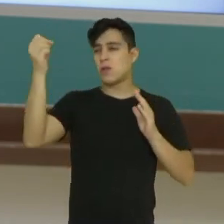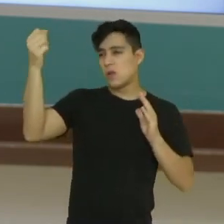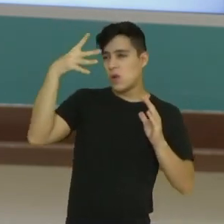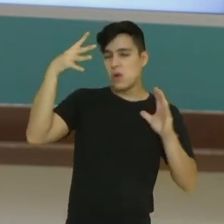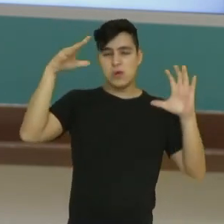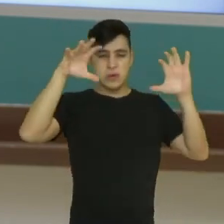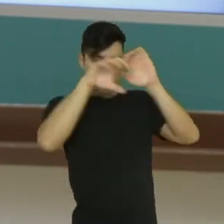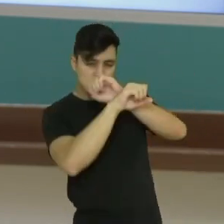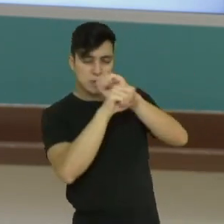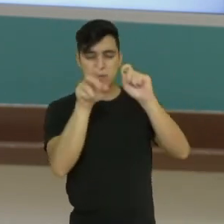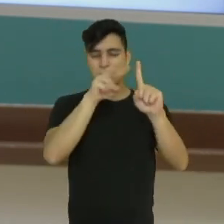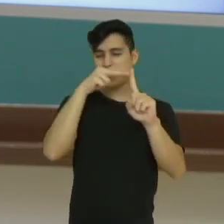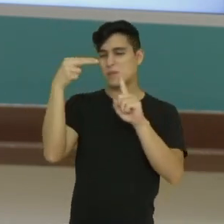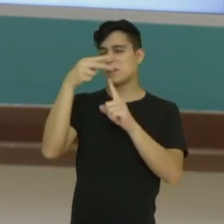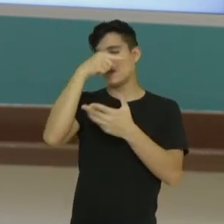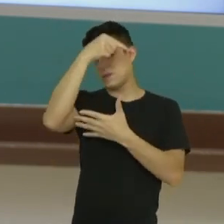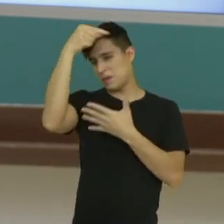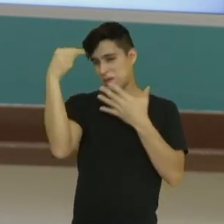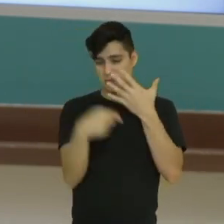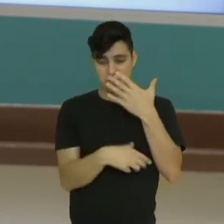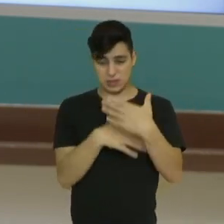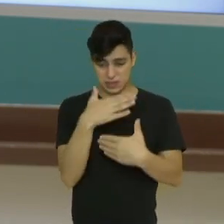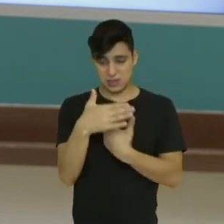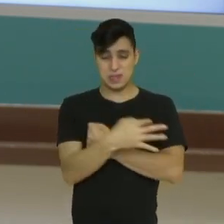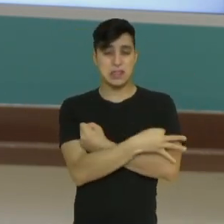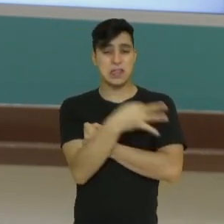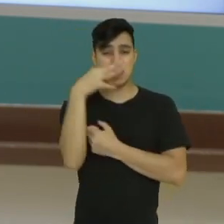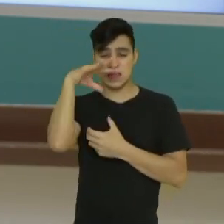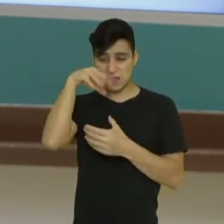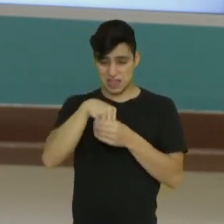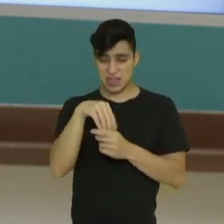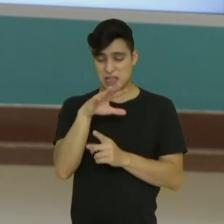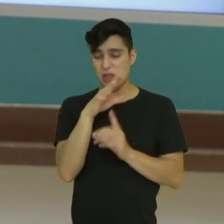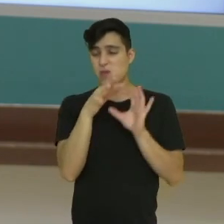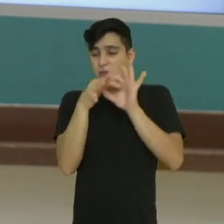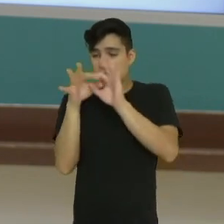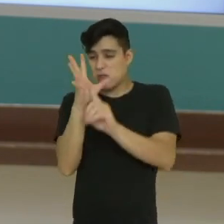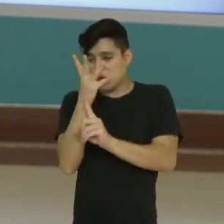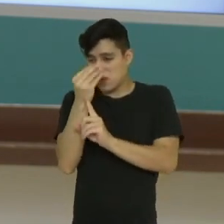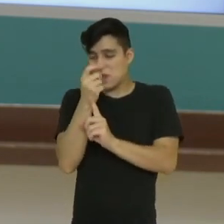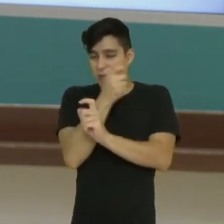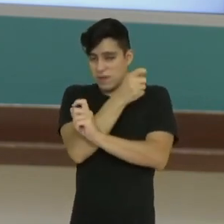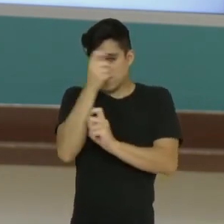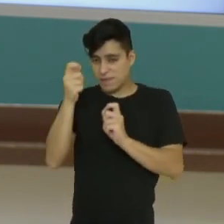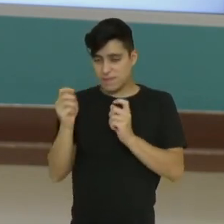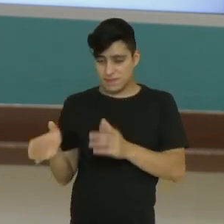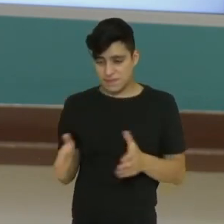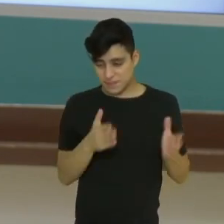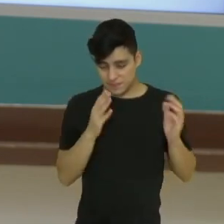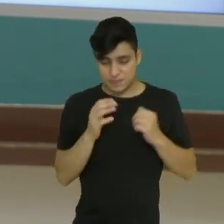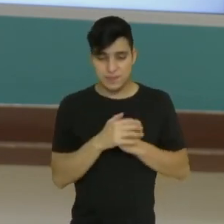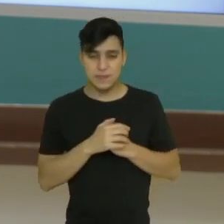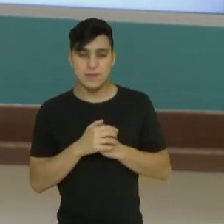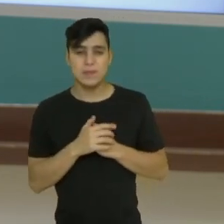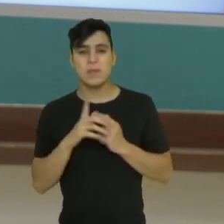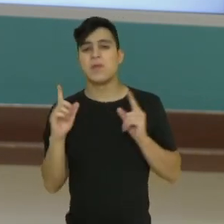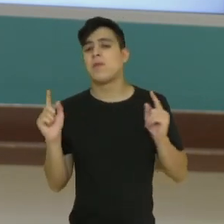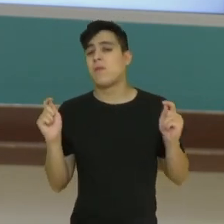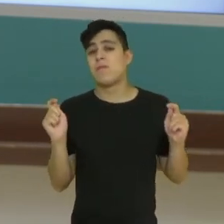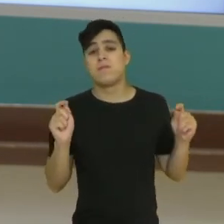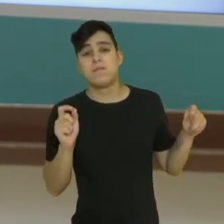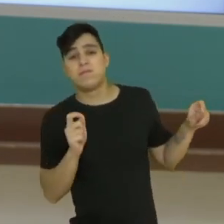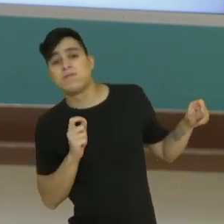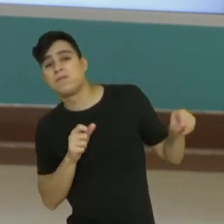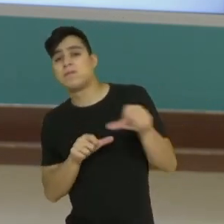vai ter perspectiva. Então nós vamos ter um crescimento técnico dentro da pintura e da escultura. Logo em seguida, nós vamos ter uma grande virada que